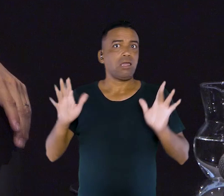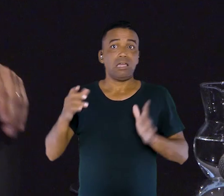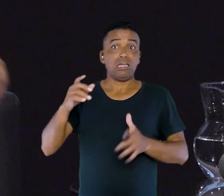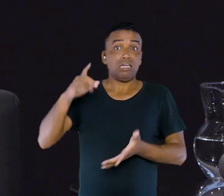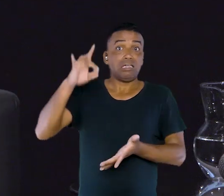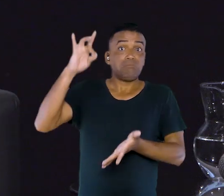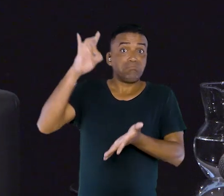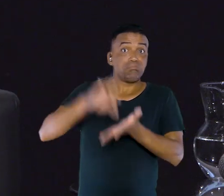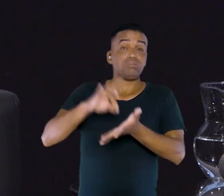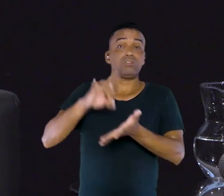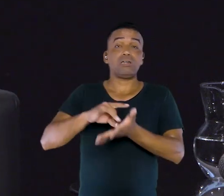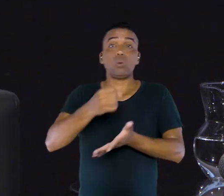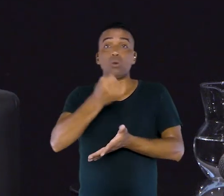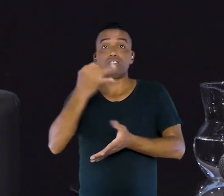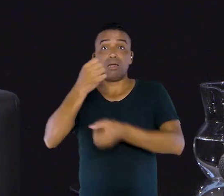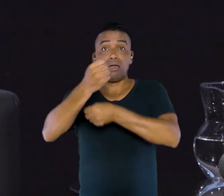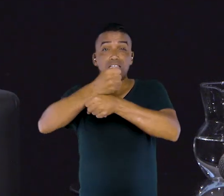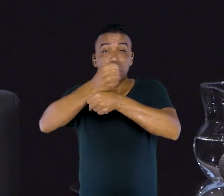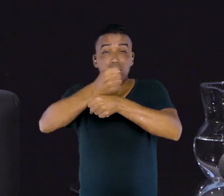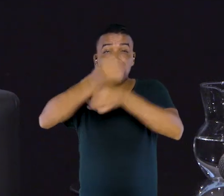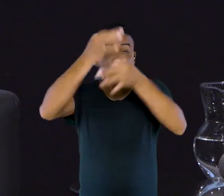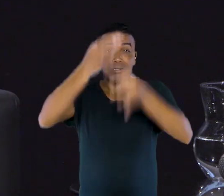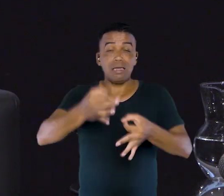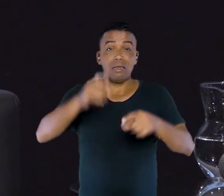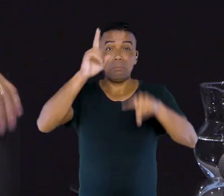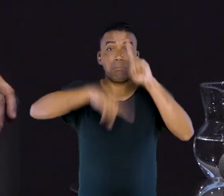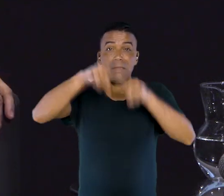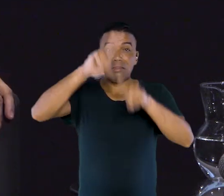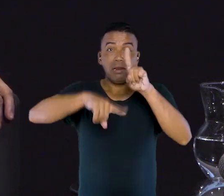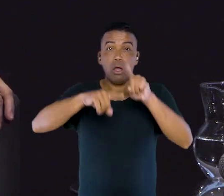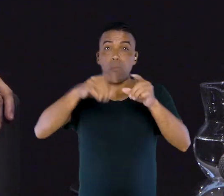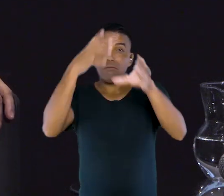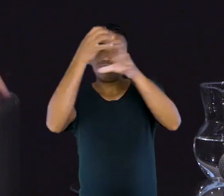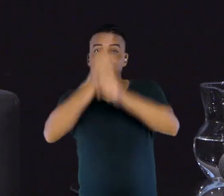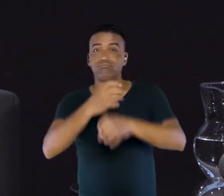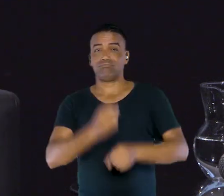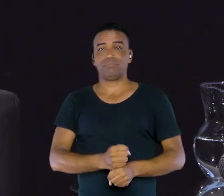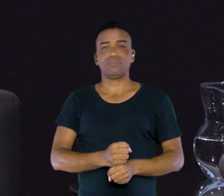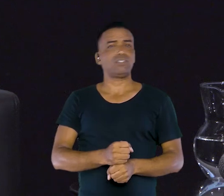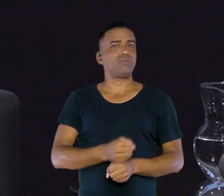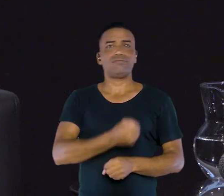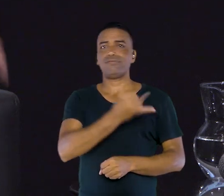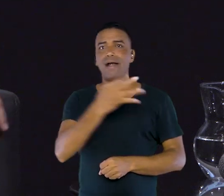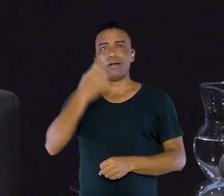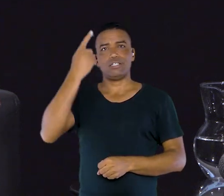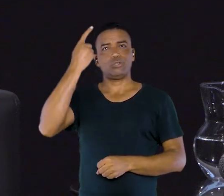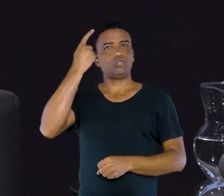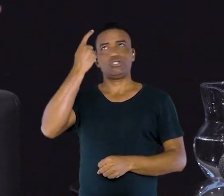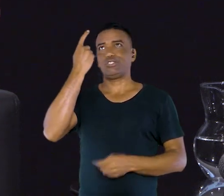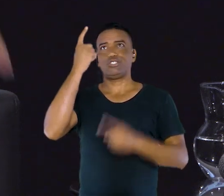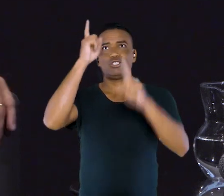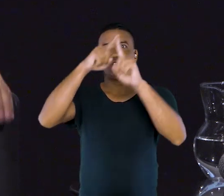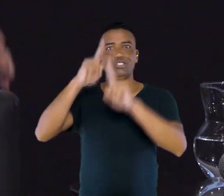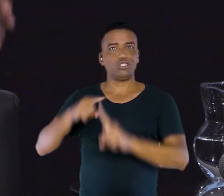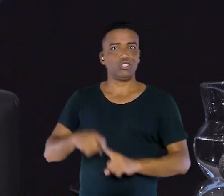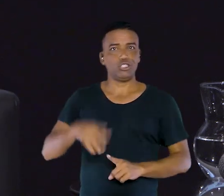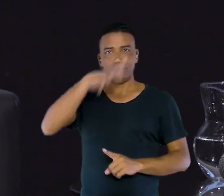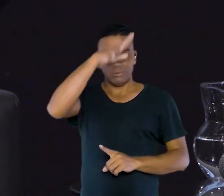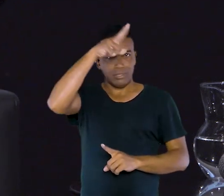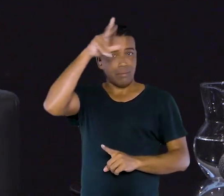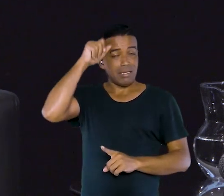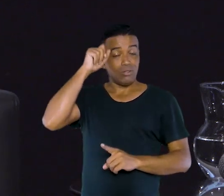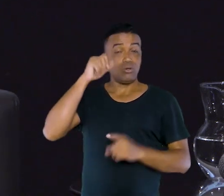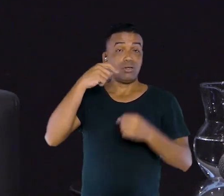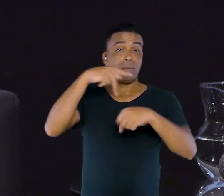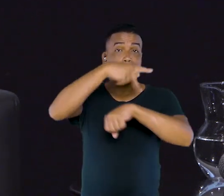dessas gravuras, porque a gente não tem material para datar, não tem material orgânico. E tem vários estilos na Amazônia, né? Se a gente olhar, por exemplo,